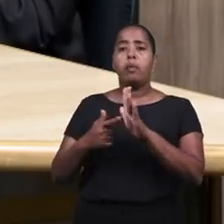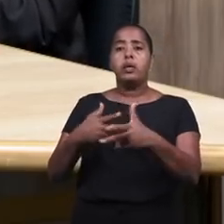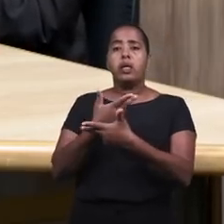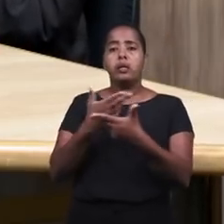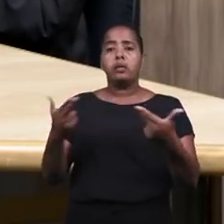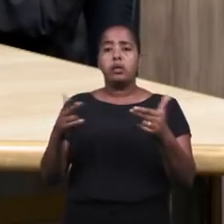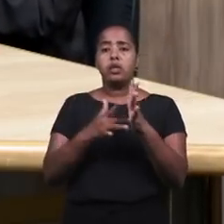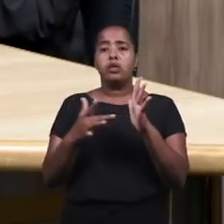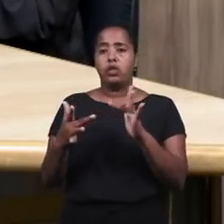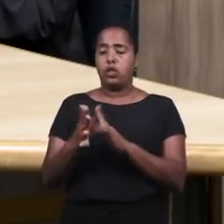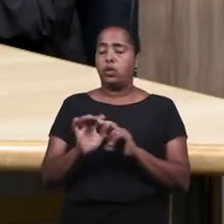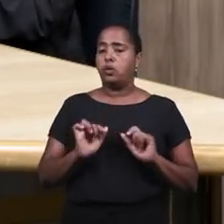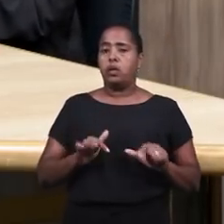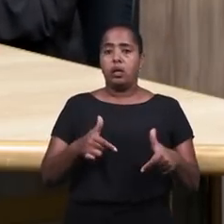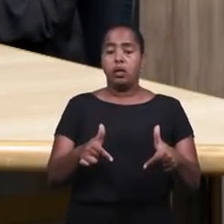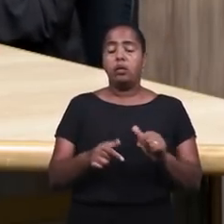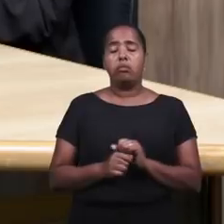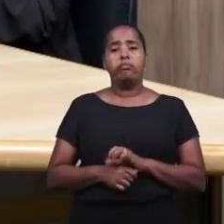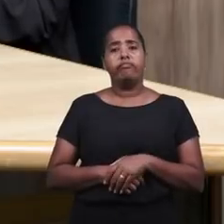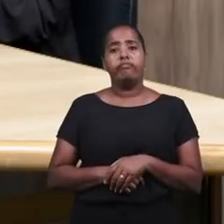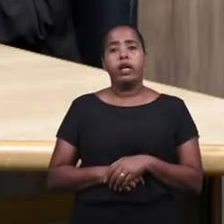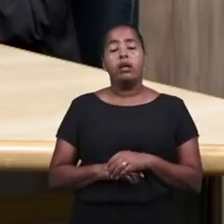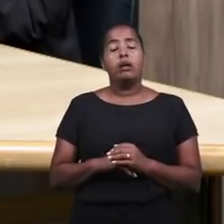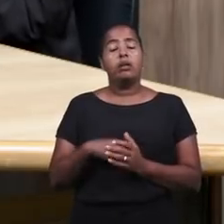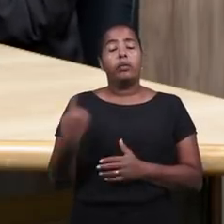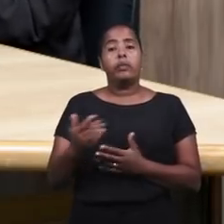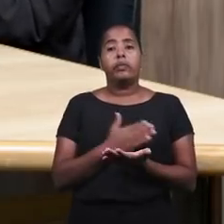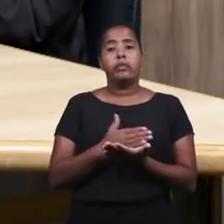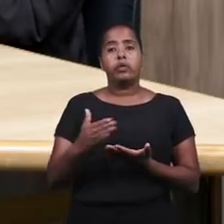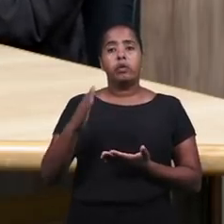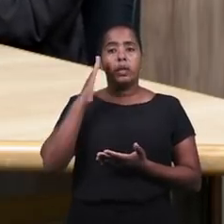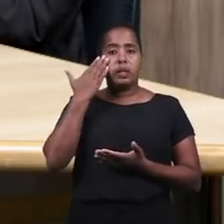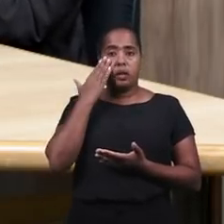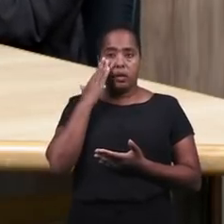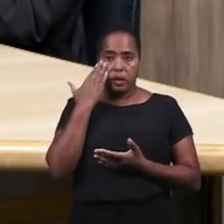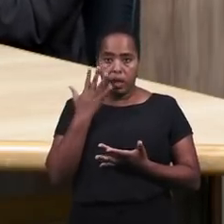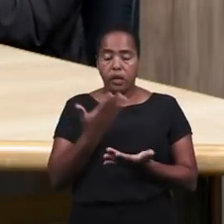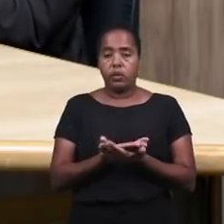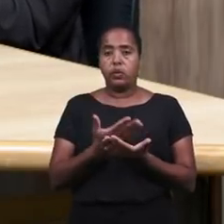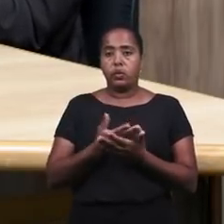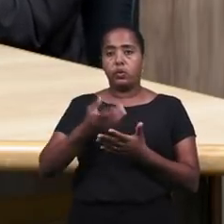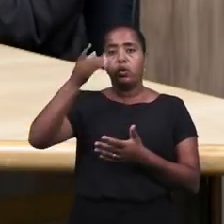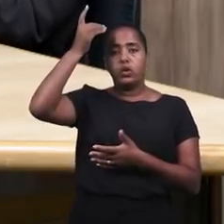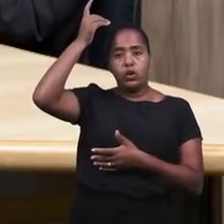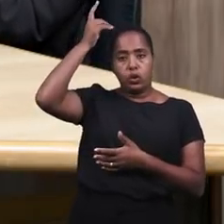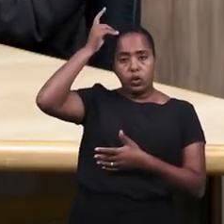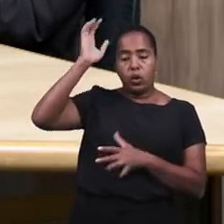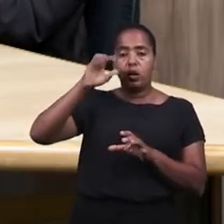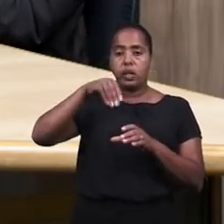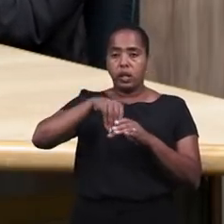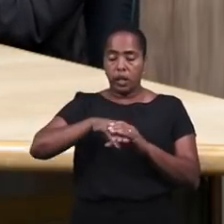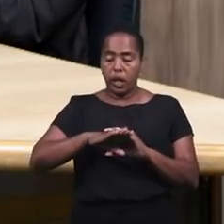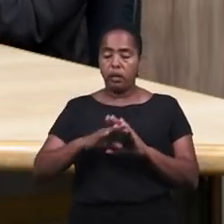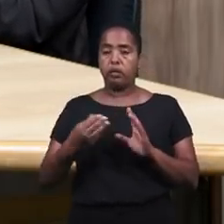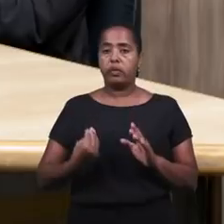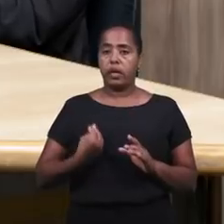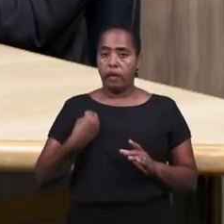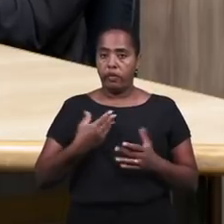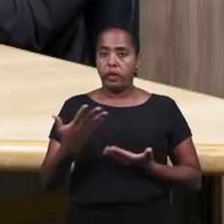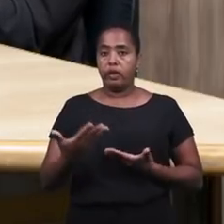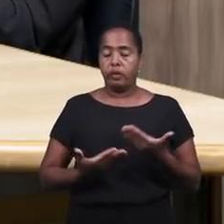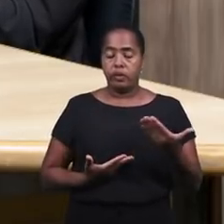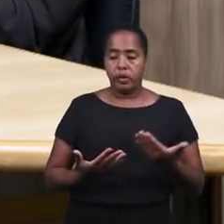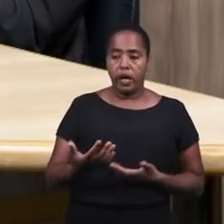Jesus fez. Então, isso nós começamos a entender no estudo de dons espirituais, na vida da igreja,